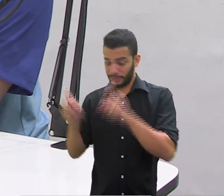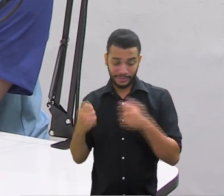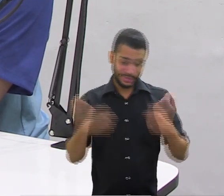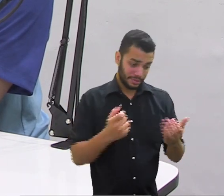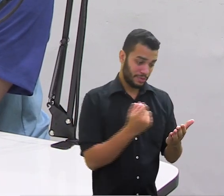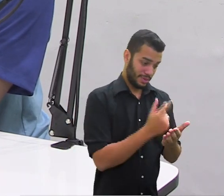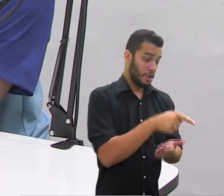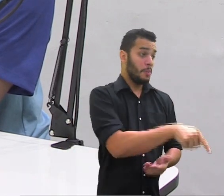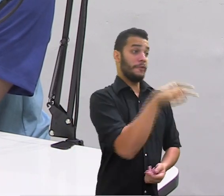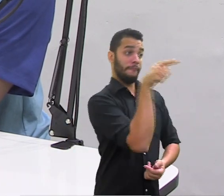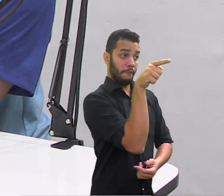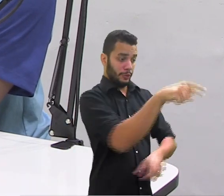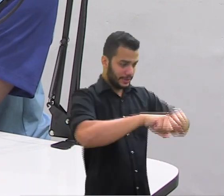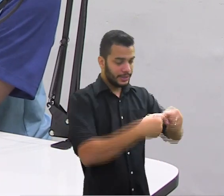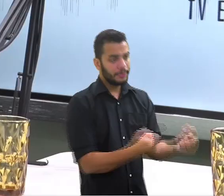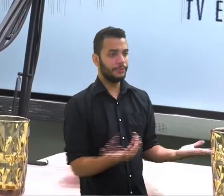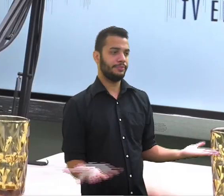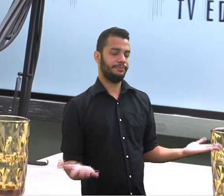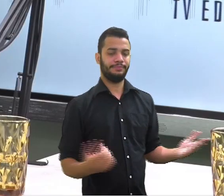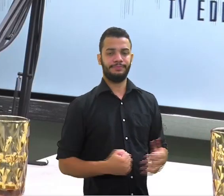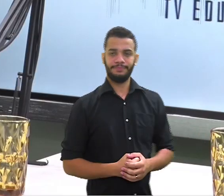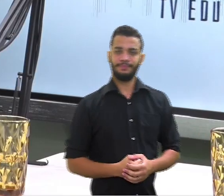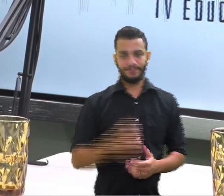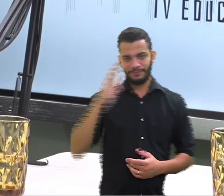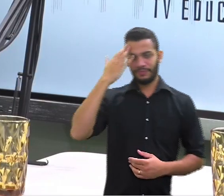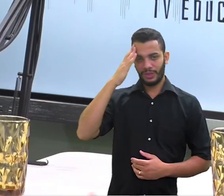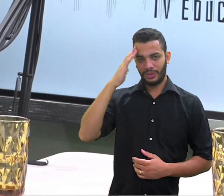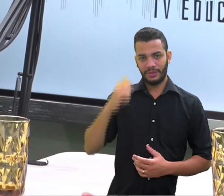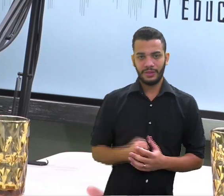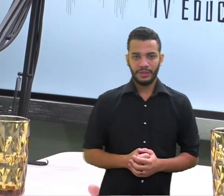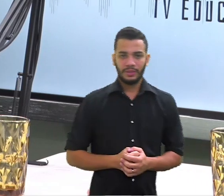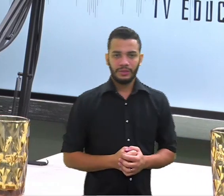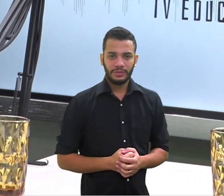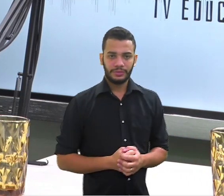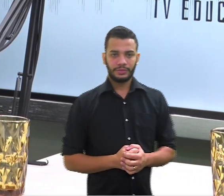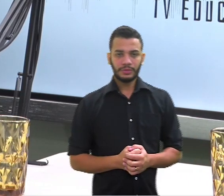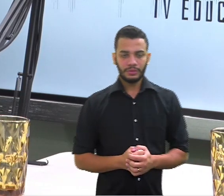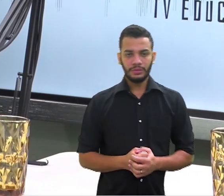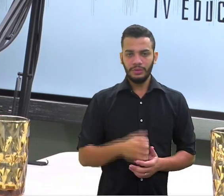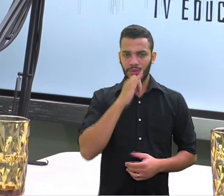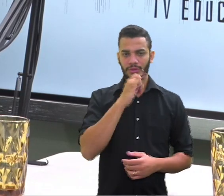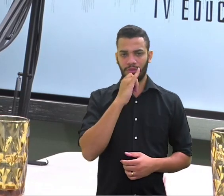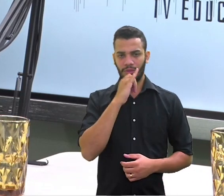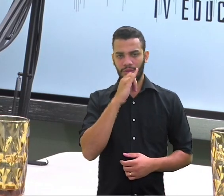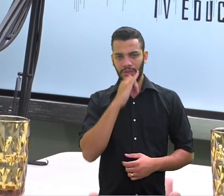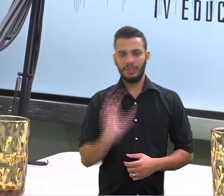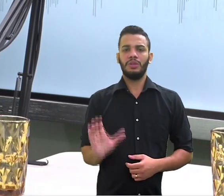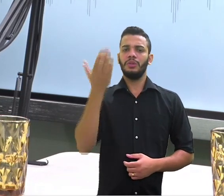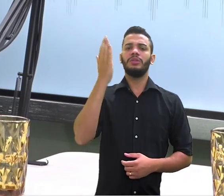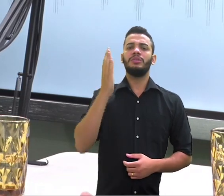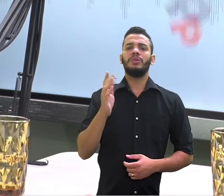que o senhor seja aluno, eu falo, esse óculos é seu? Sim. Quebra ele. Não. Por que